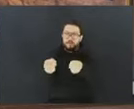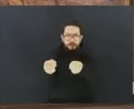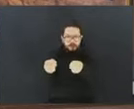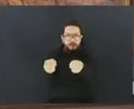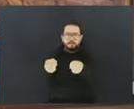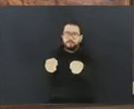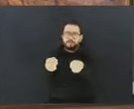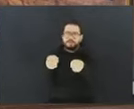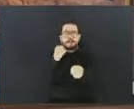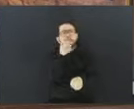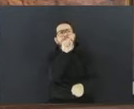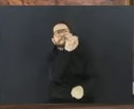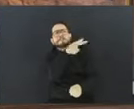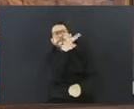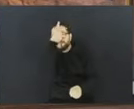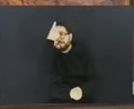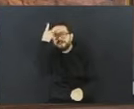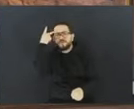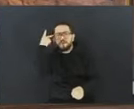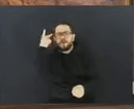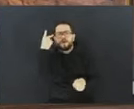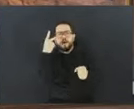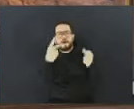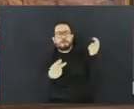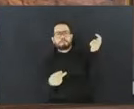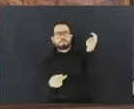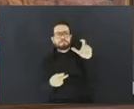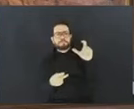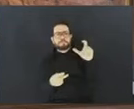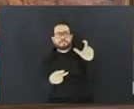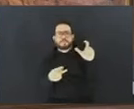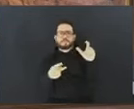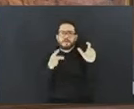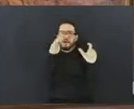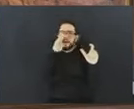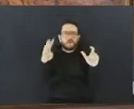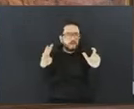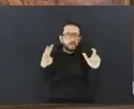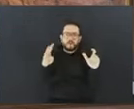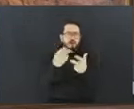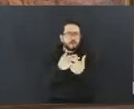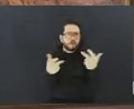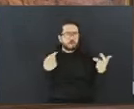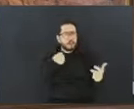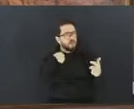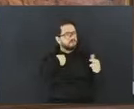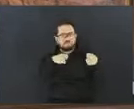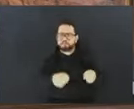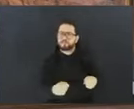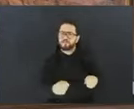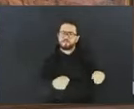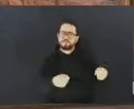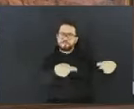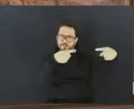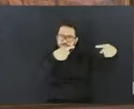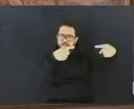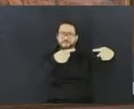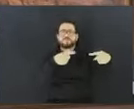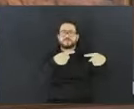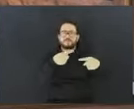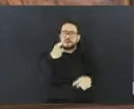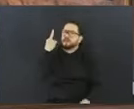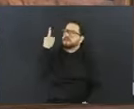alguém fazer algum comentário, eu pergunto, venha usar essa farda para ver o quanto é difícil a gente